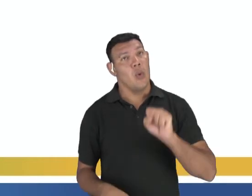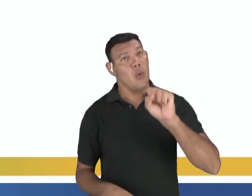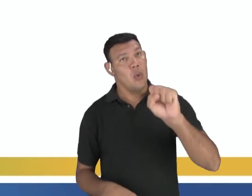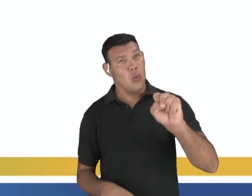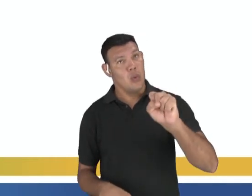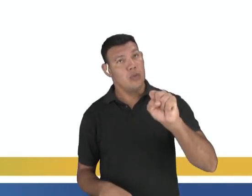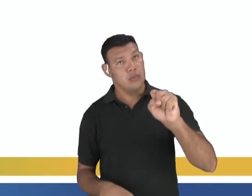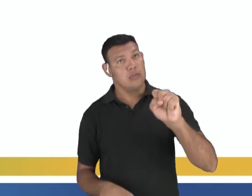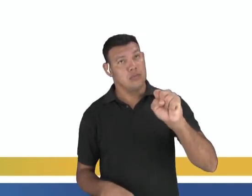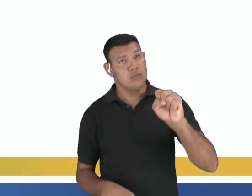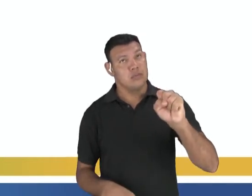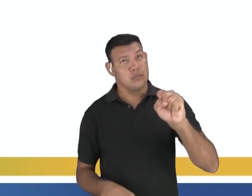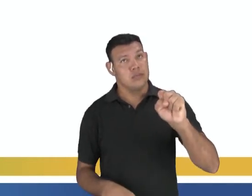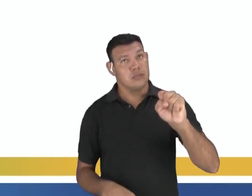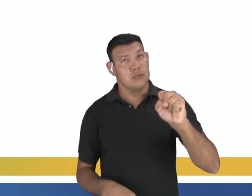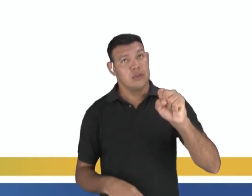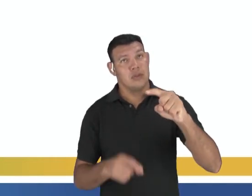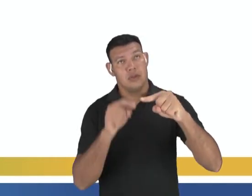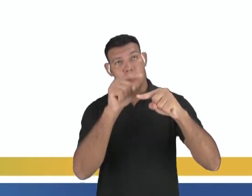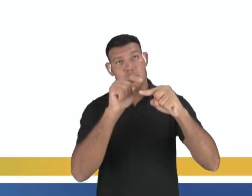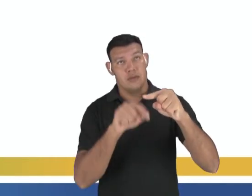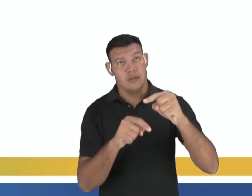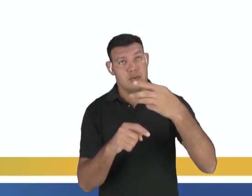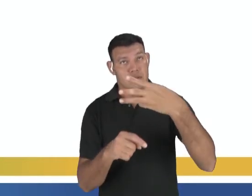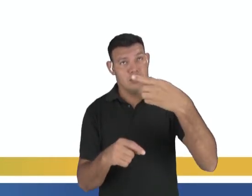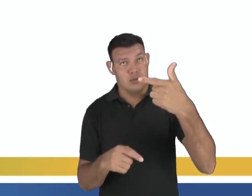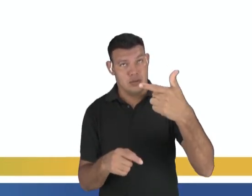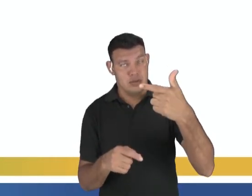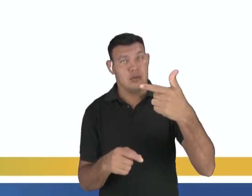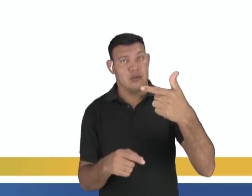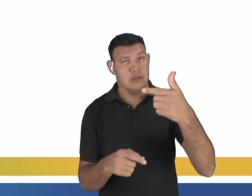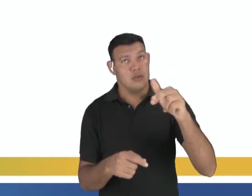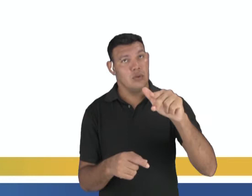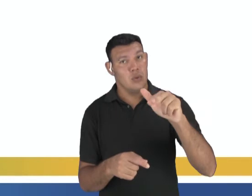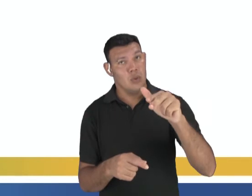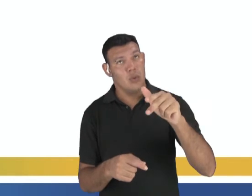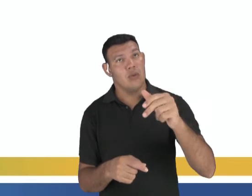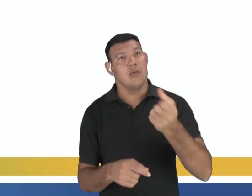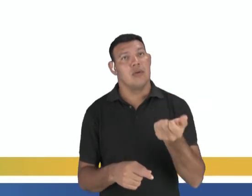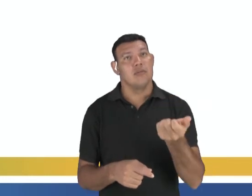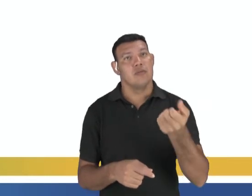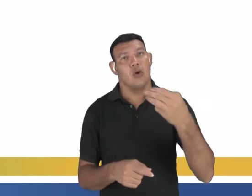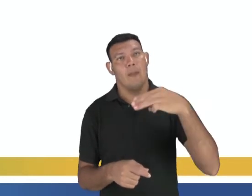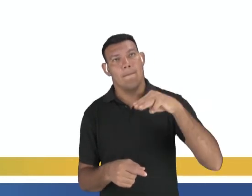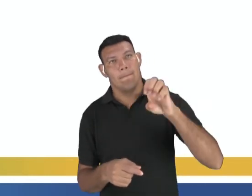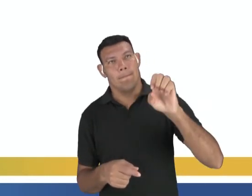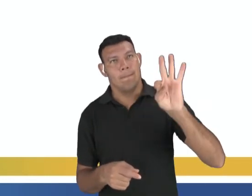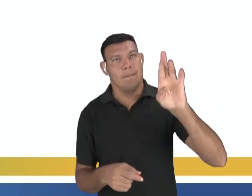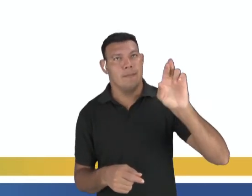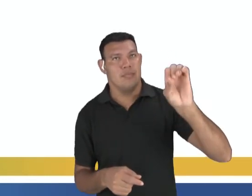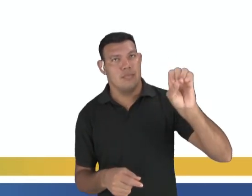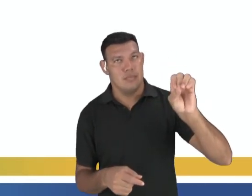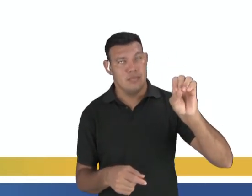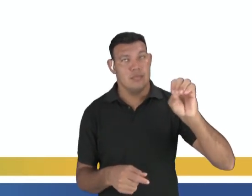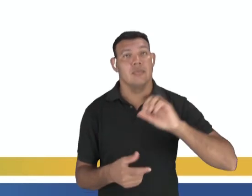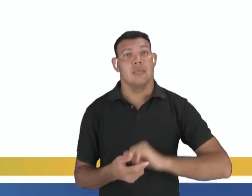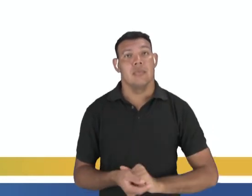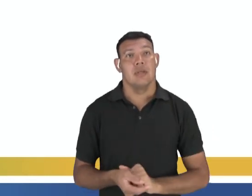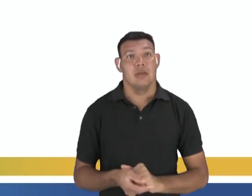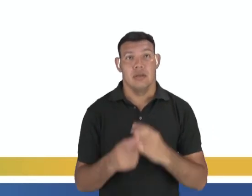problema pede em centímetro Então tome bastante cuidado Então nesse caso aqui que o que que eu vou fazer